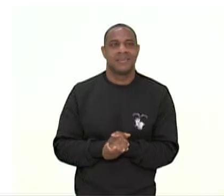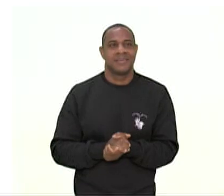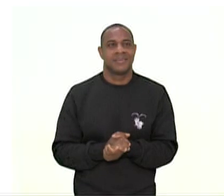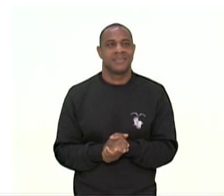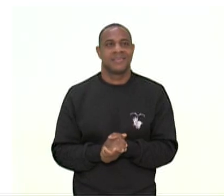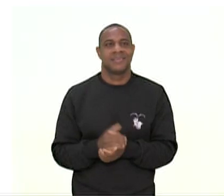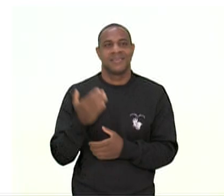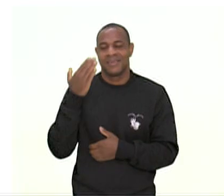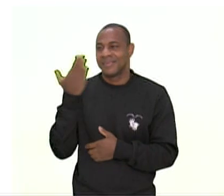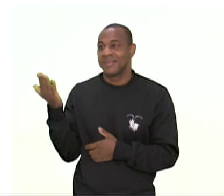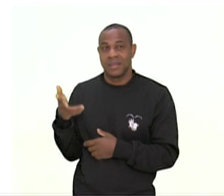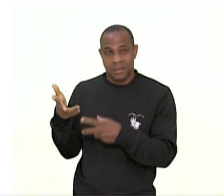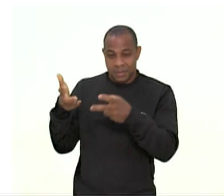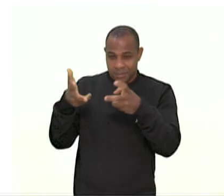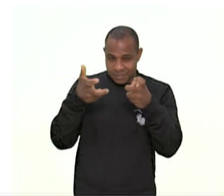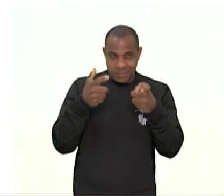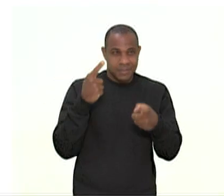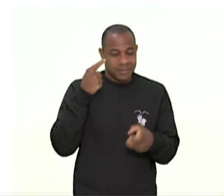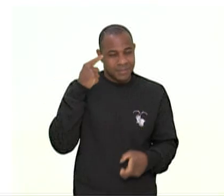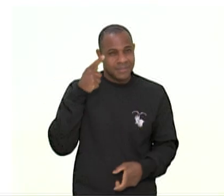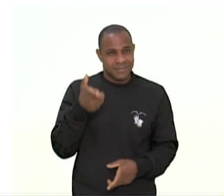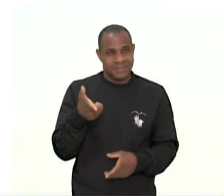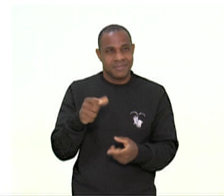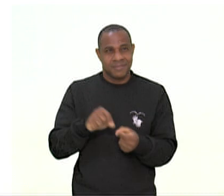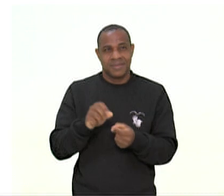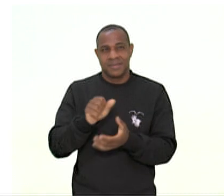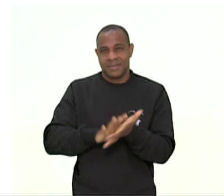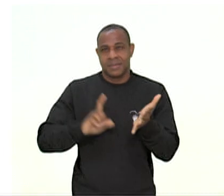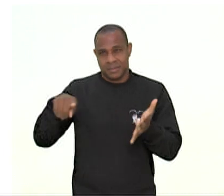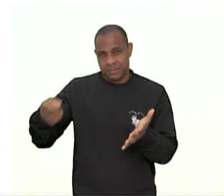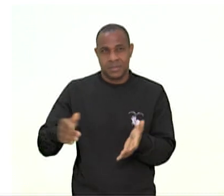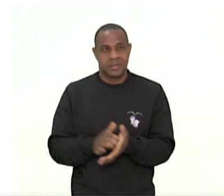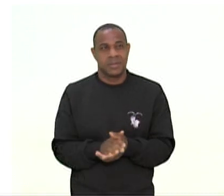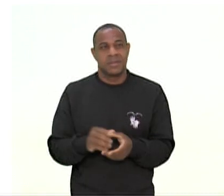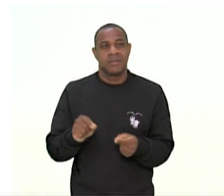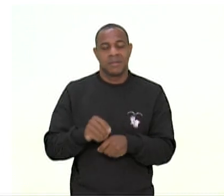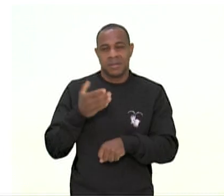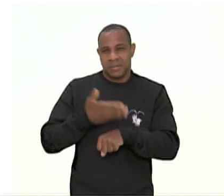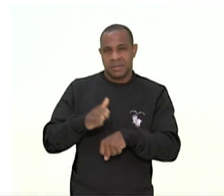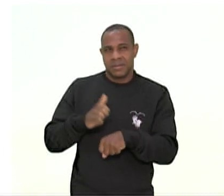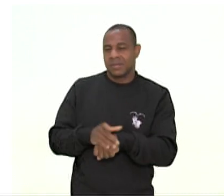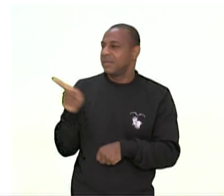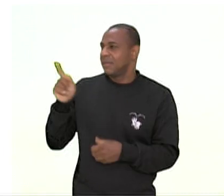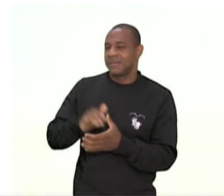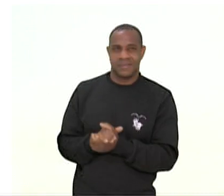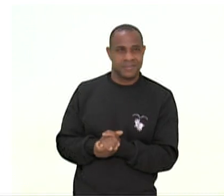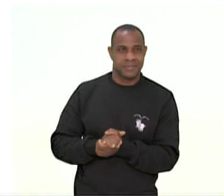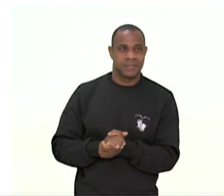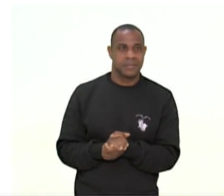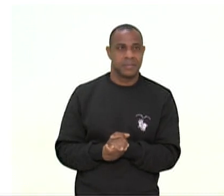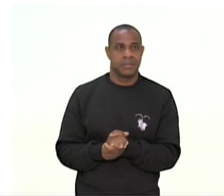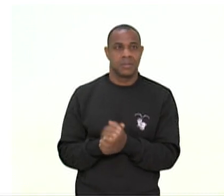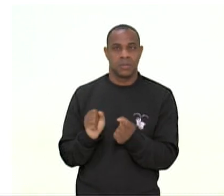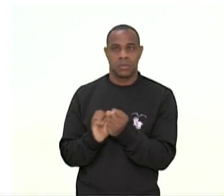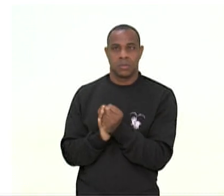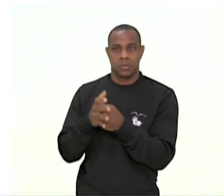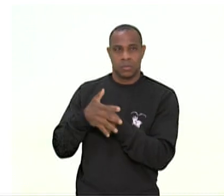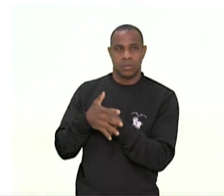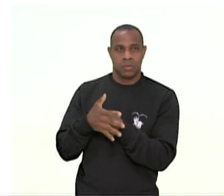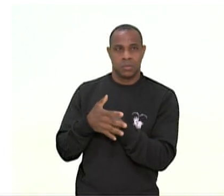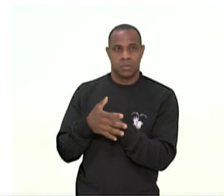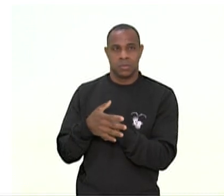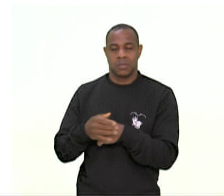vocês, tá? Eu quero que você reflita, nós não vamos fazer exercício, mas faça um treino aí na sua casa. Coronavírus, o noticiário